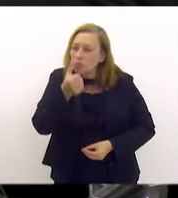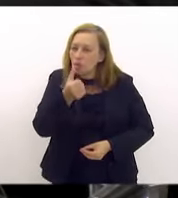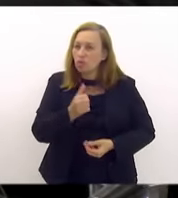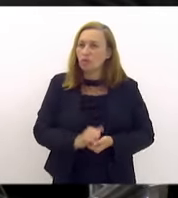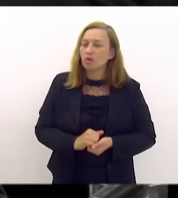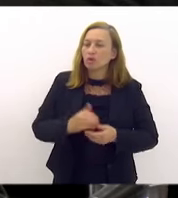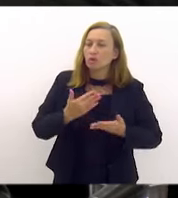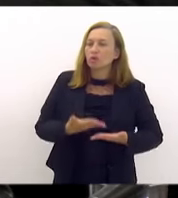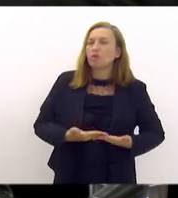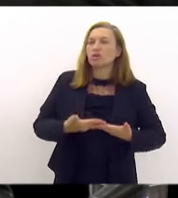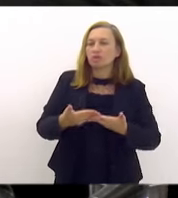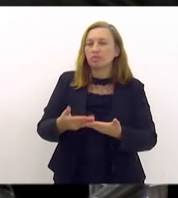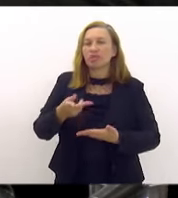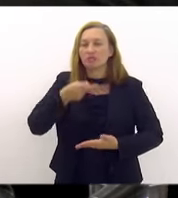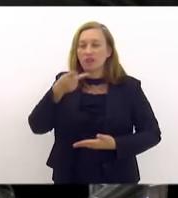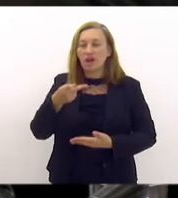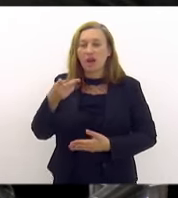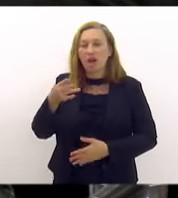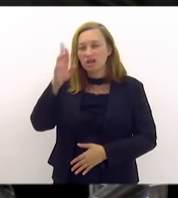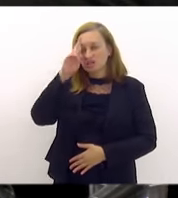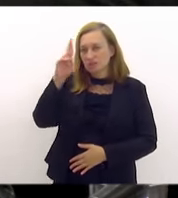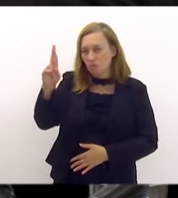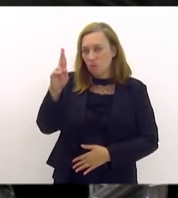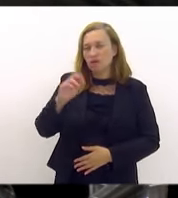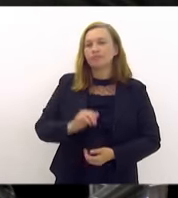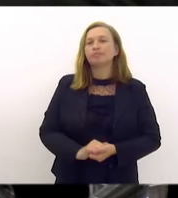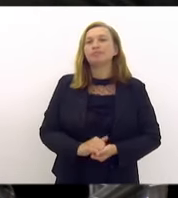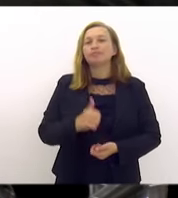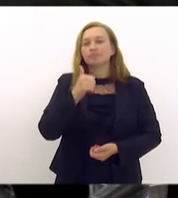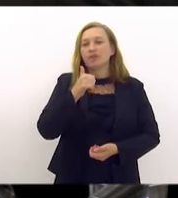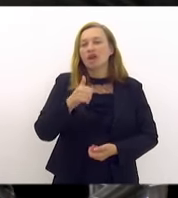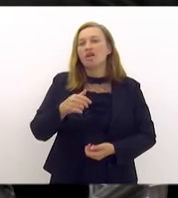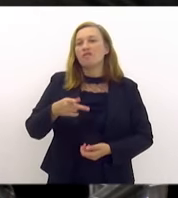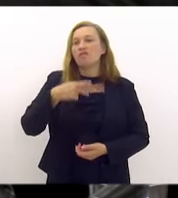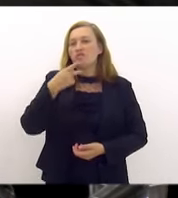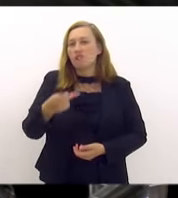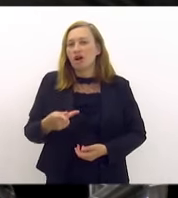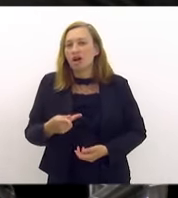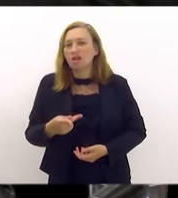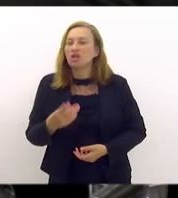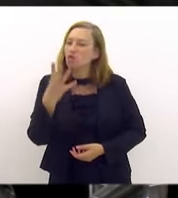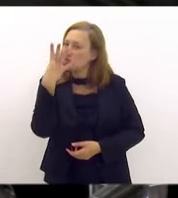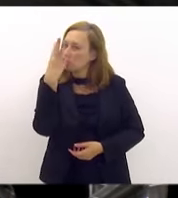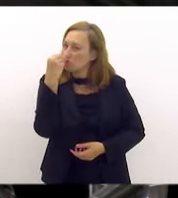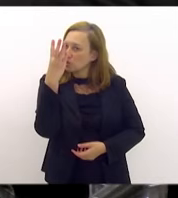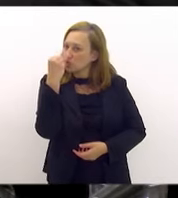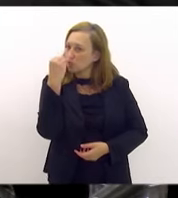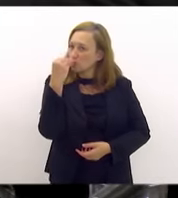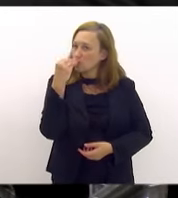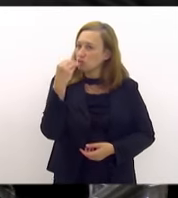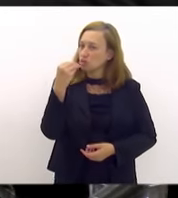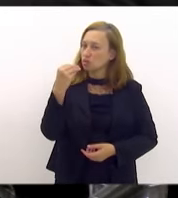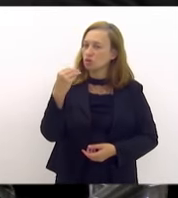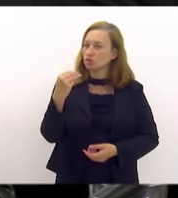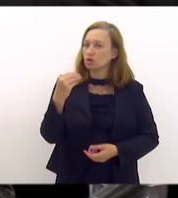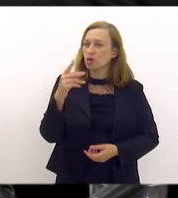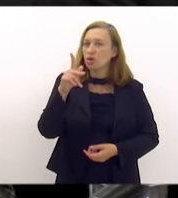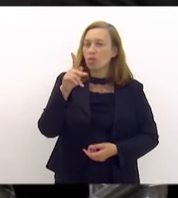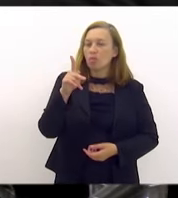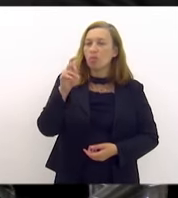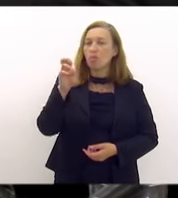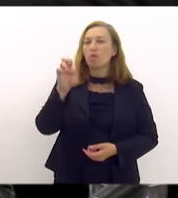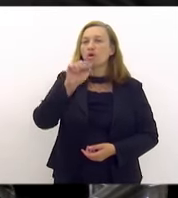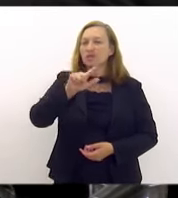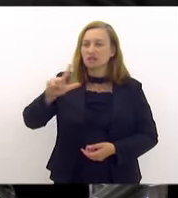o encaminhamento das colocações a senhora eh afirma que as fotografias são extraídas do portal de